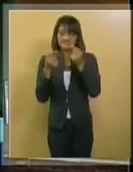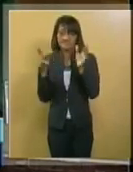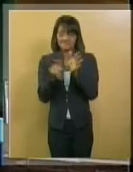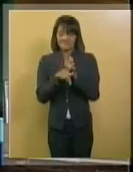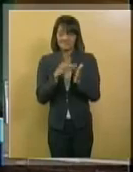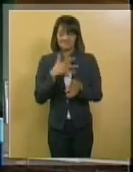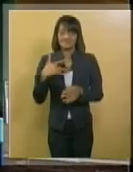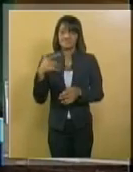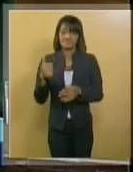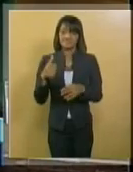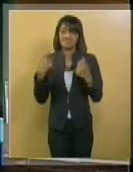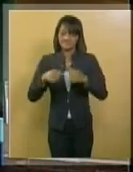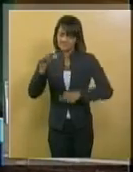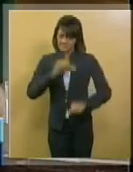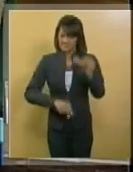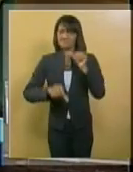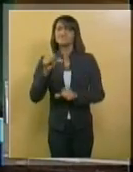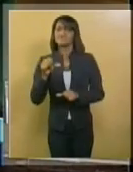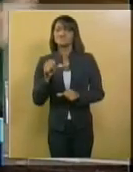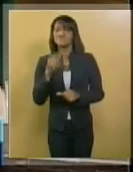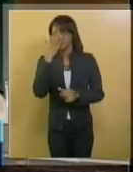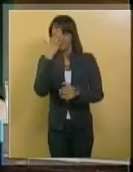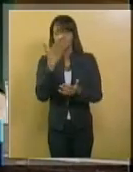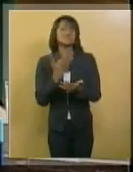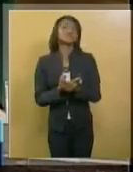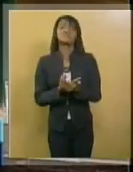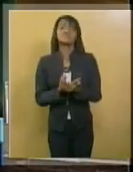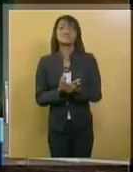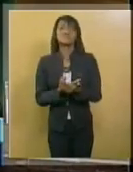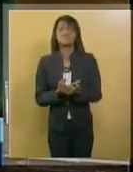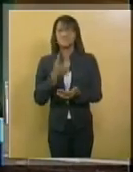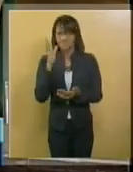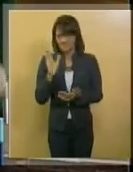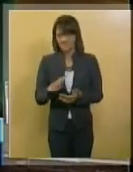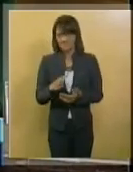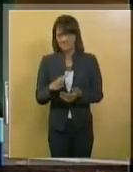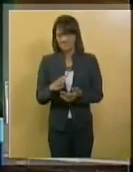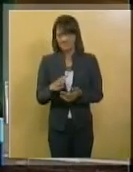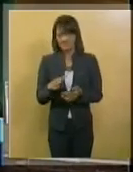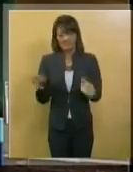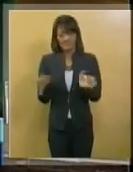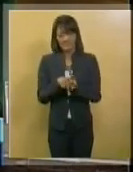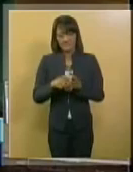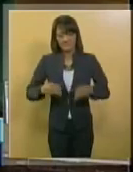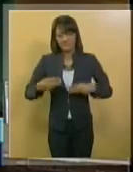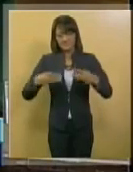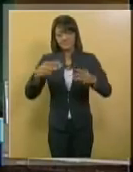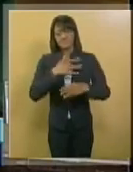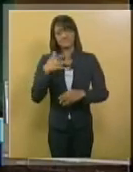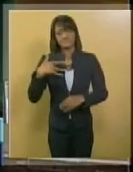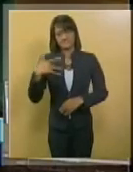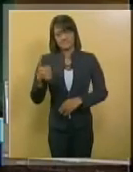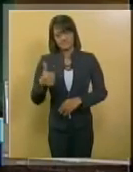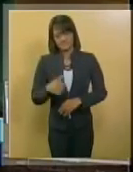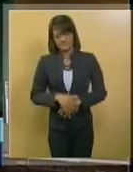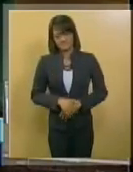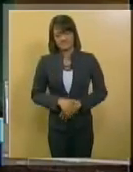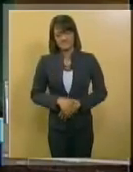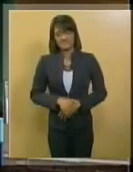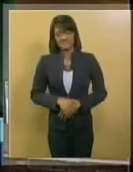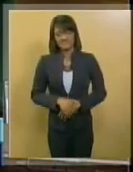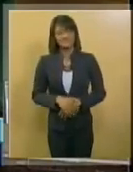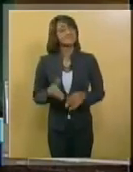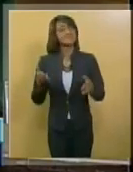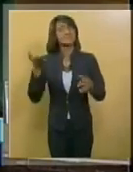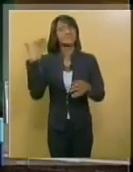Isso precisa ser modificado. E eu acredito que modifica nas bases para chegar no Ministério da Saúde. O Milteforan hoje, que na